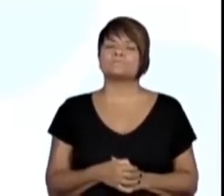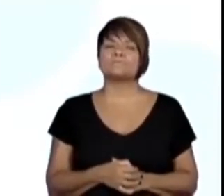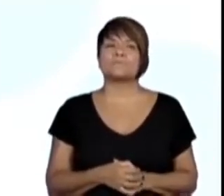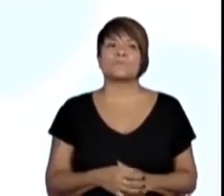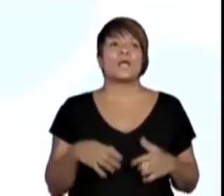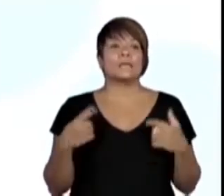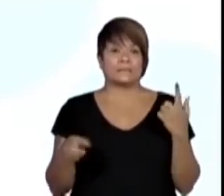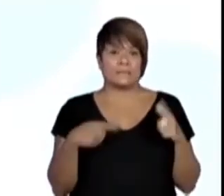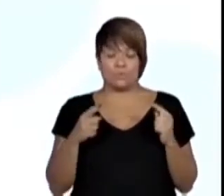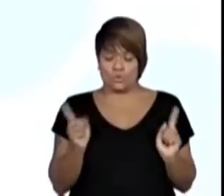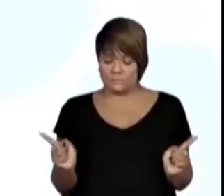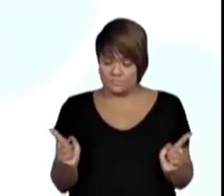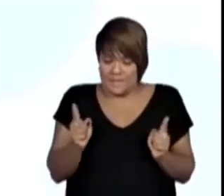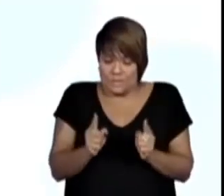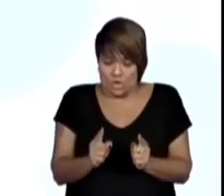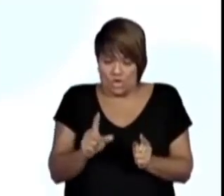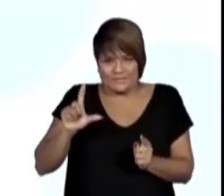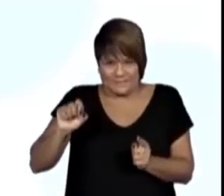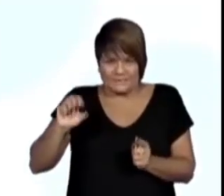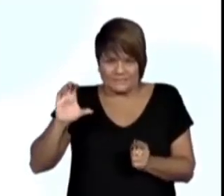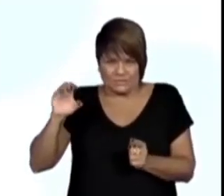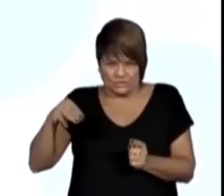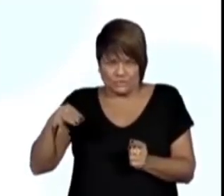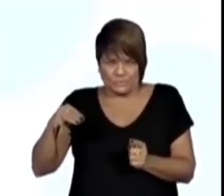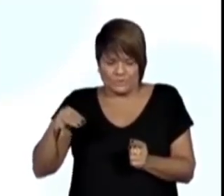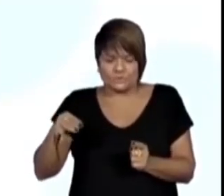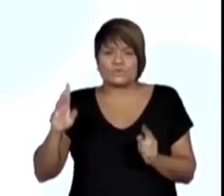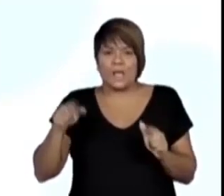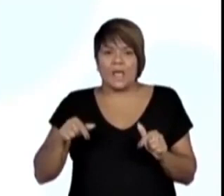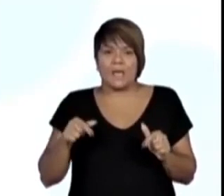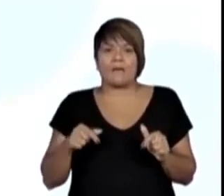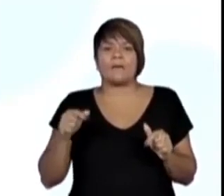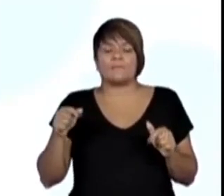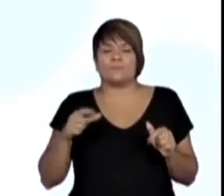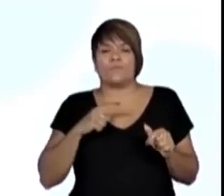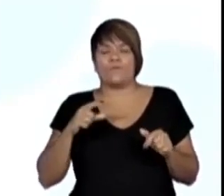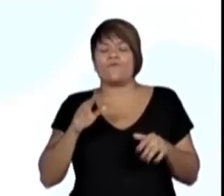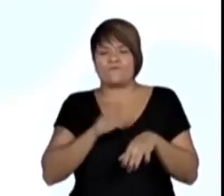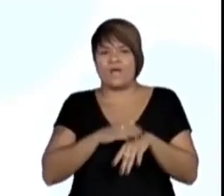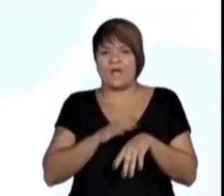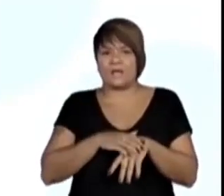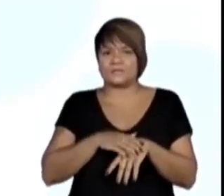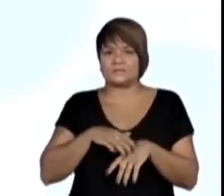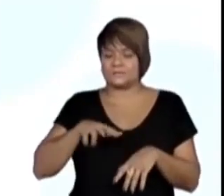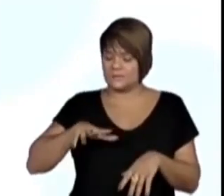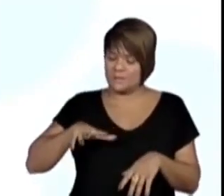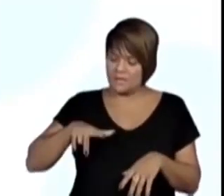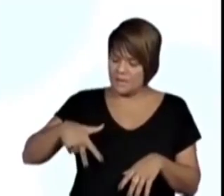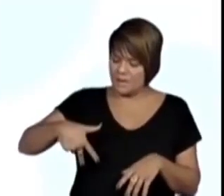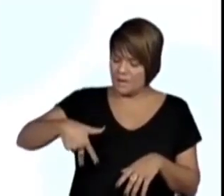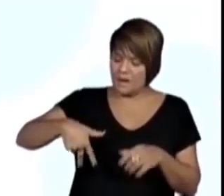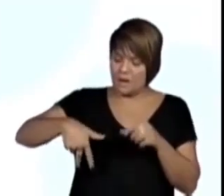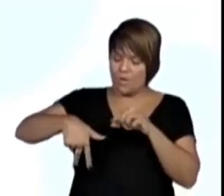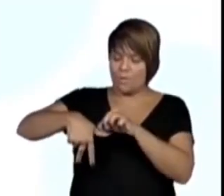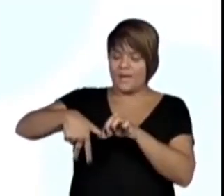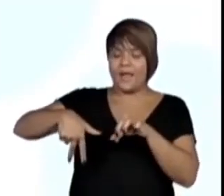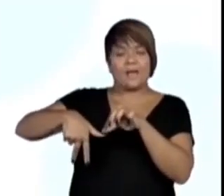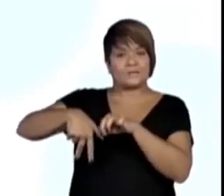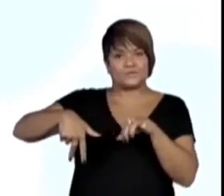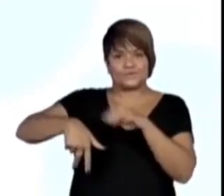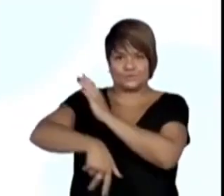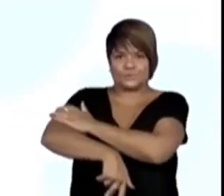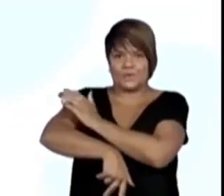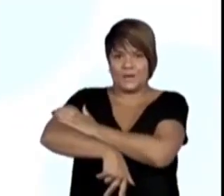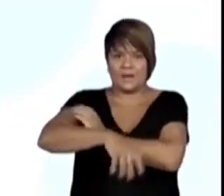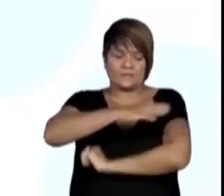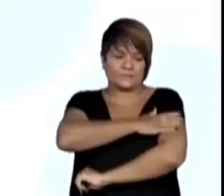tira menor, são feitos os braços. Faz-se um nó em cada ponta